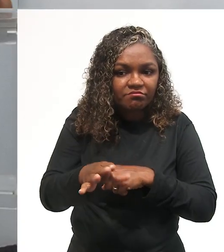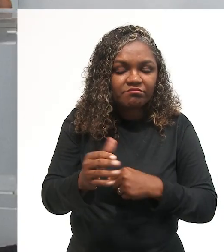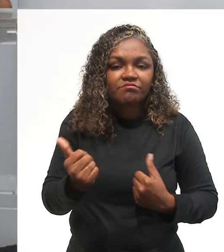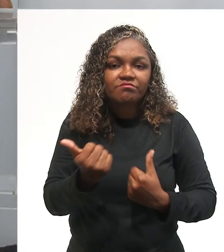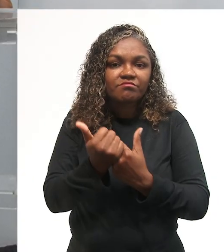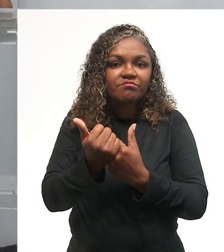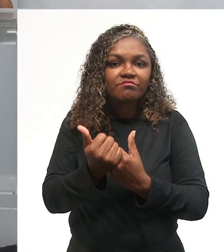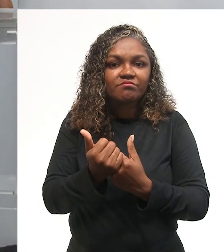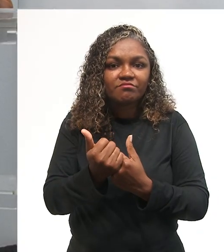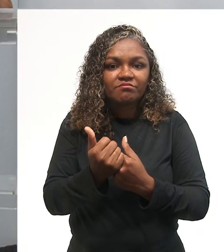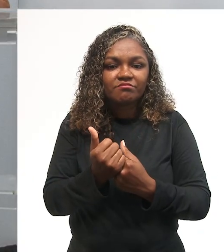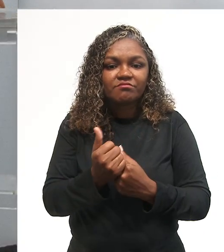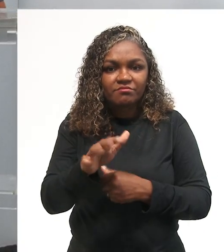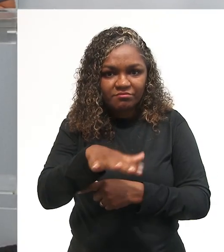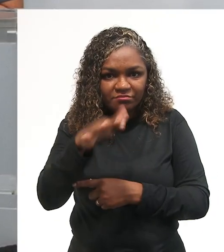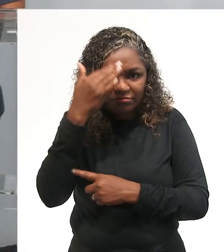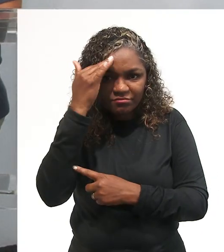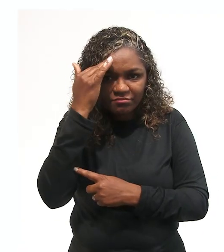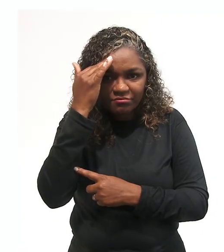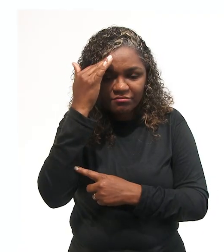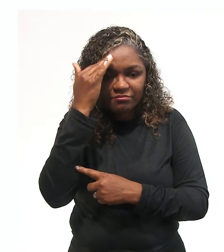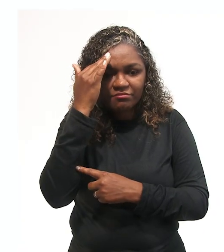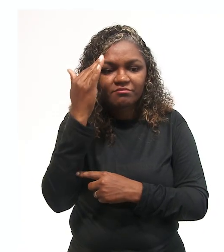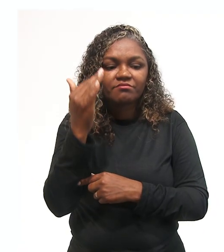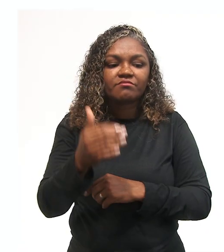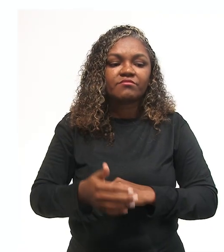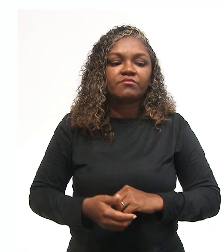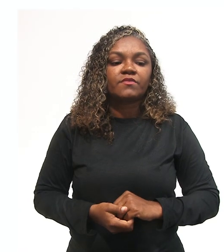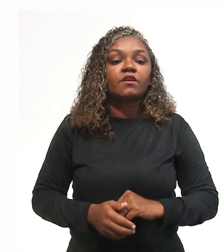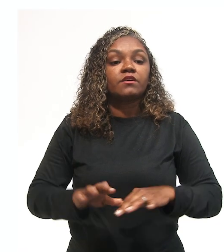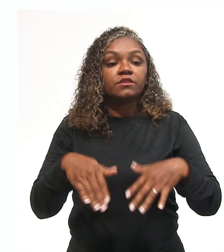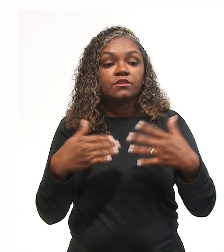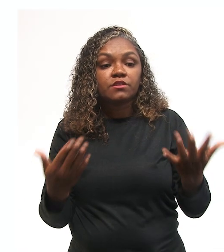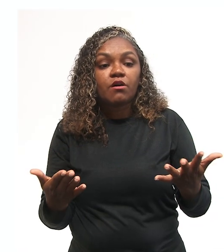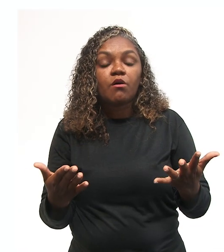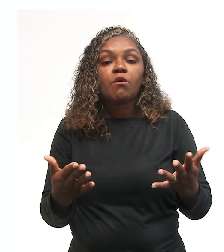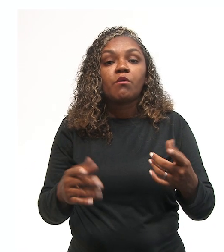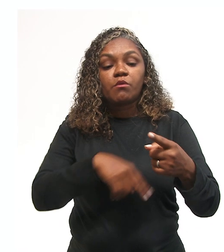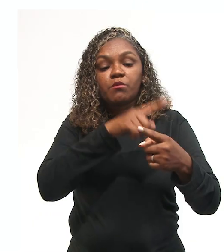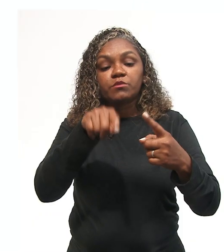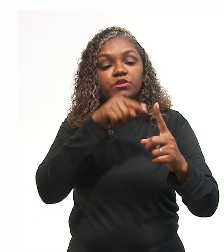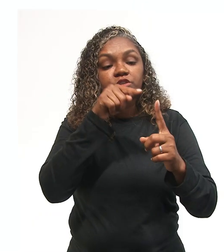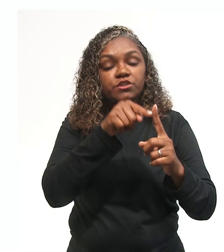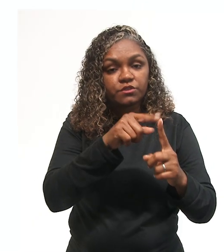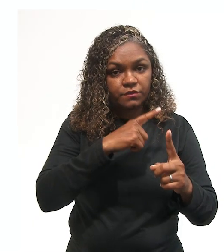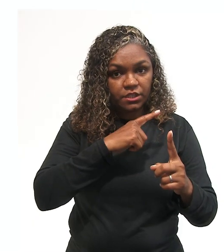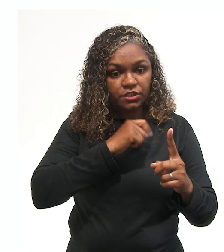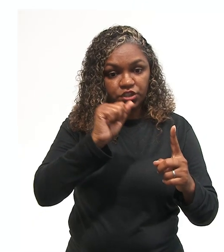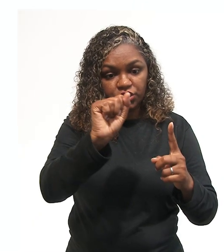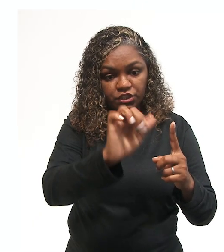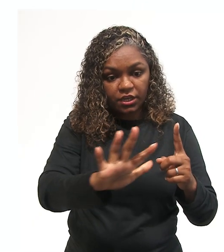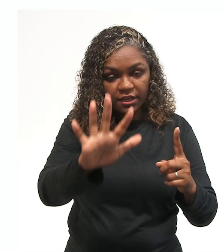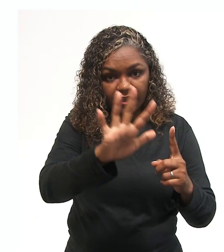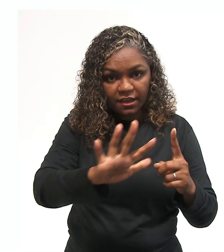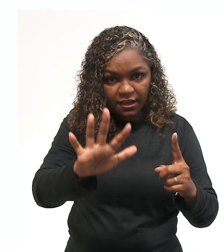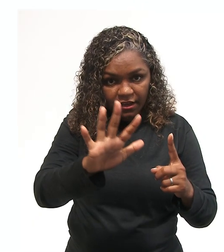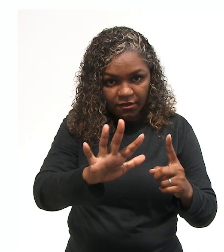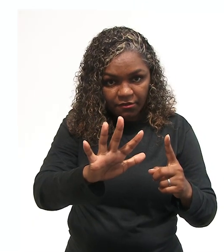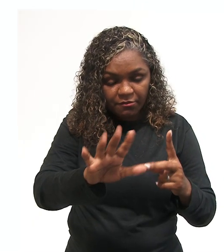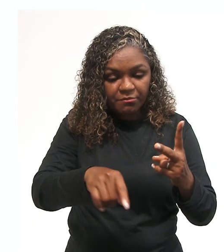direcionamento e essa delimitação, tá? Então, os objetivos a gente vai dividir eles em objetivo geral